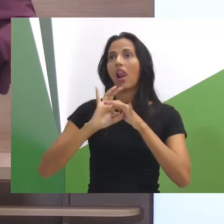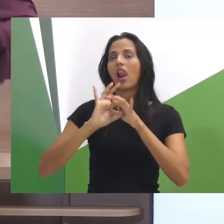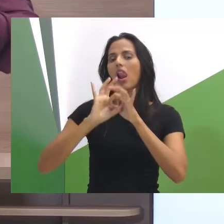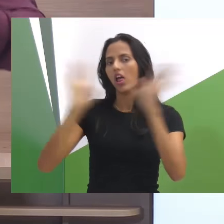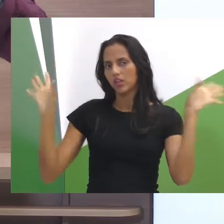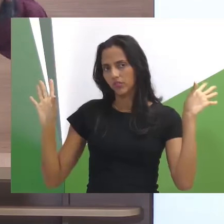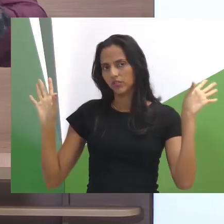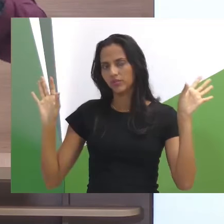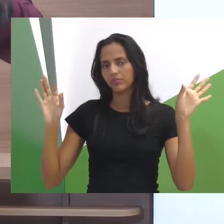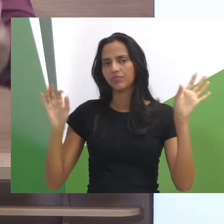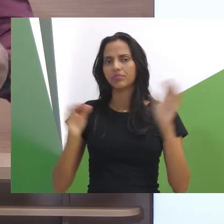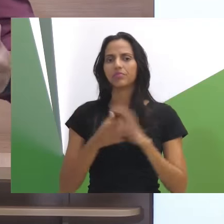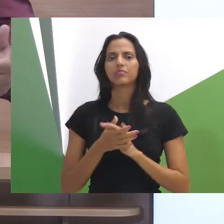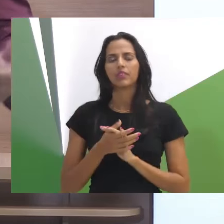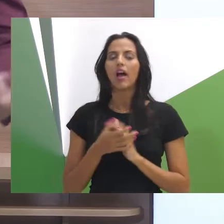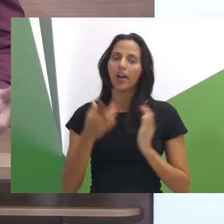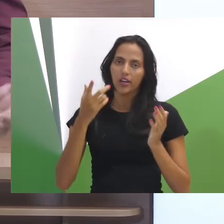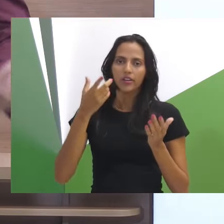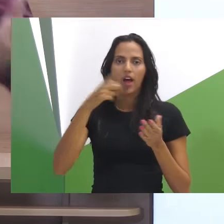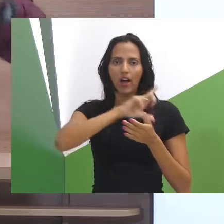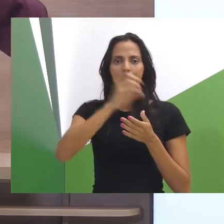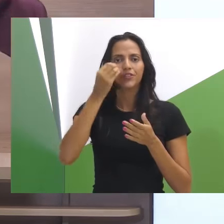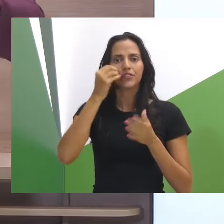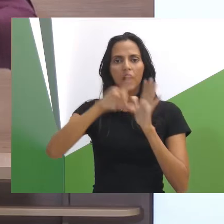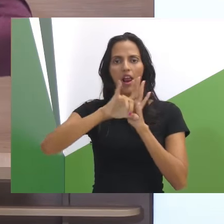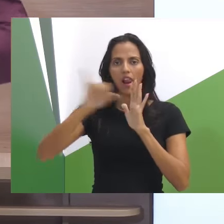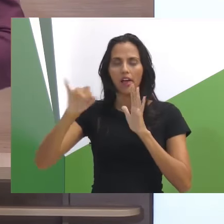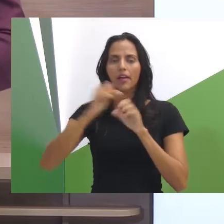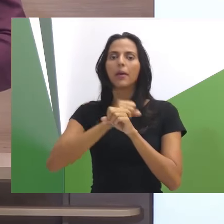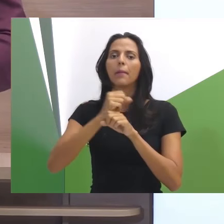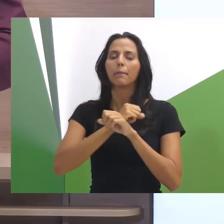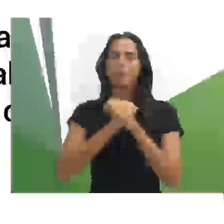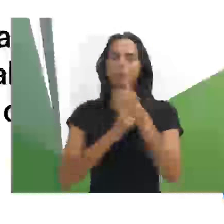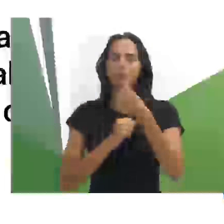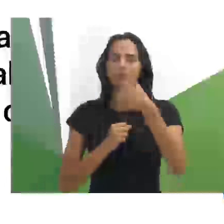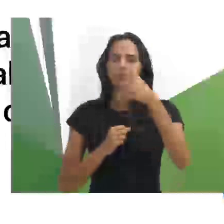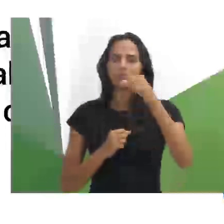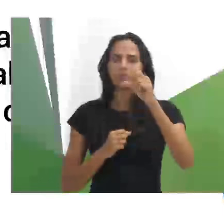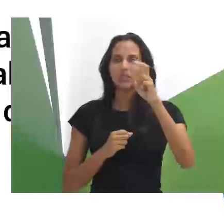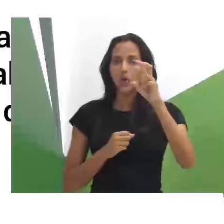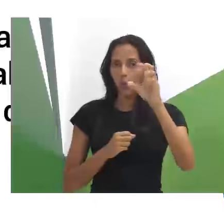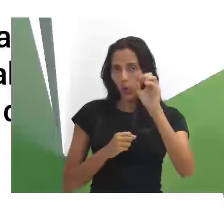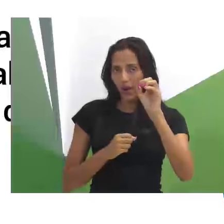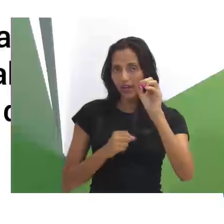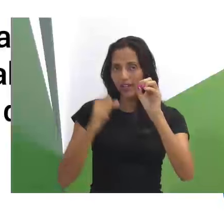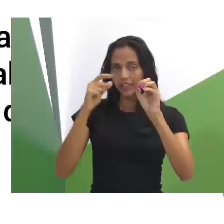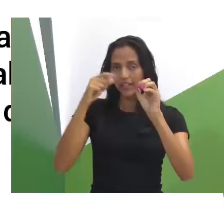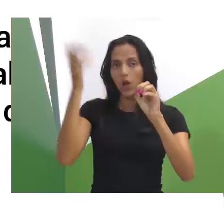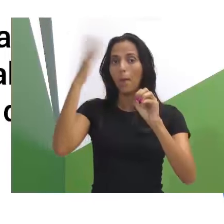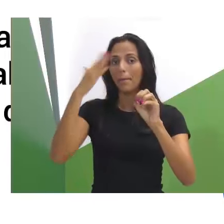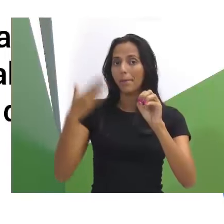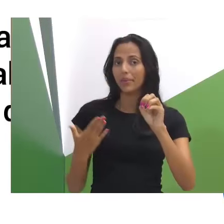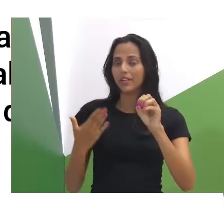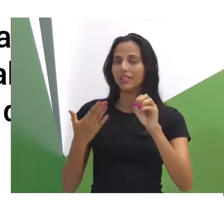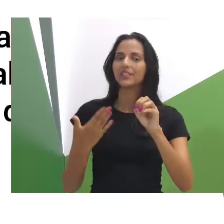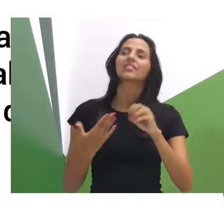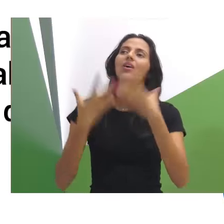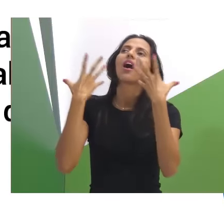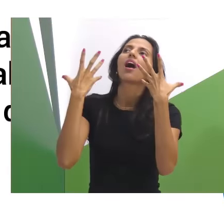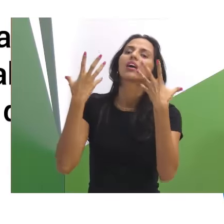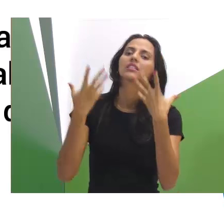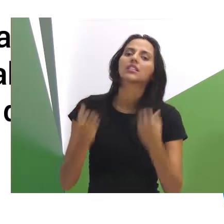lei Bill Aberdeen, na Inglaterra. Mas, em 1850, o Brasil vai ceder às pressões inglesas,